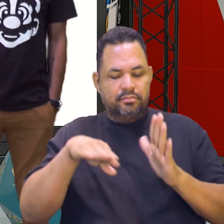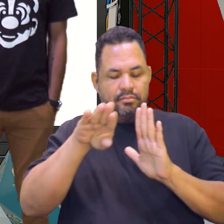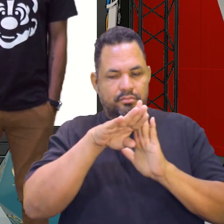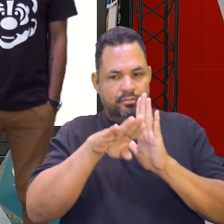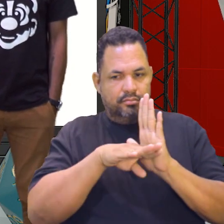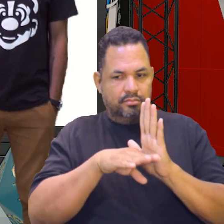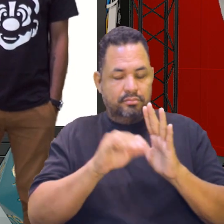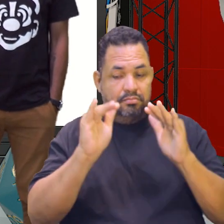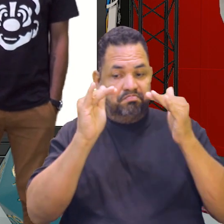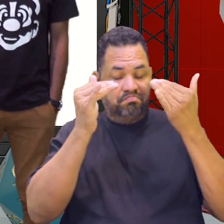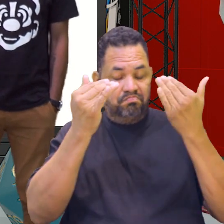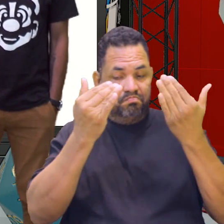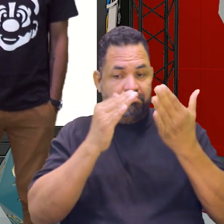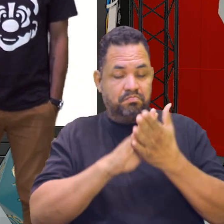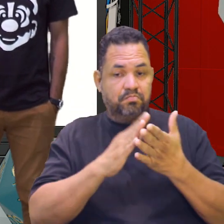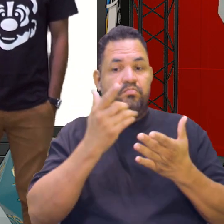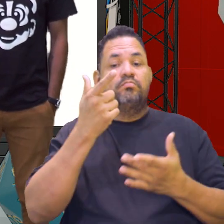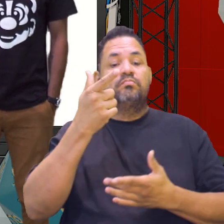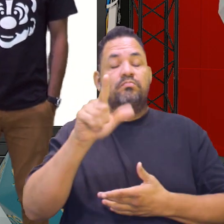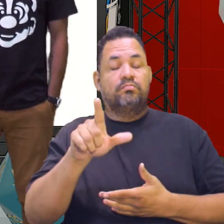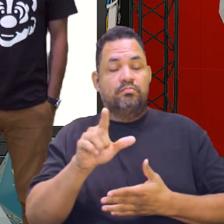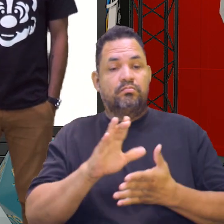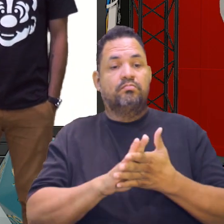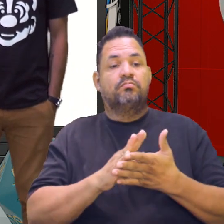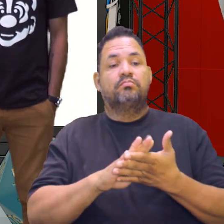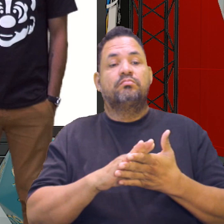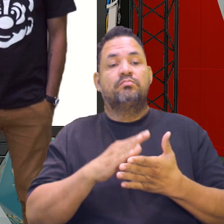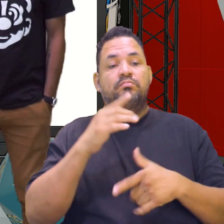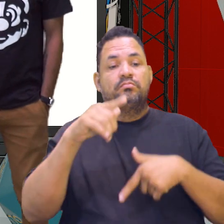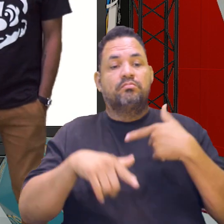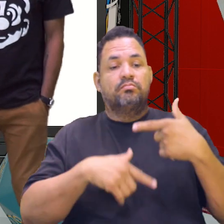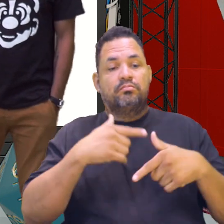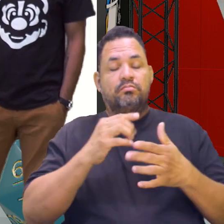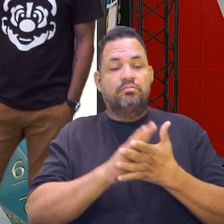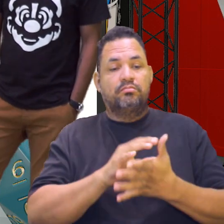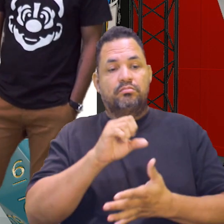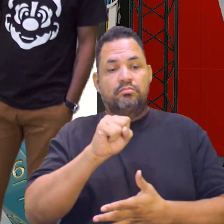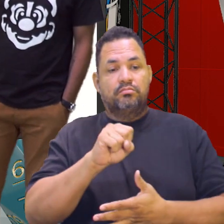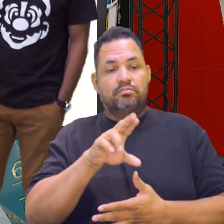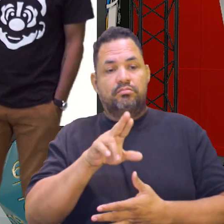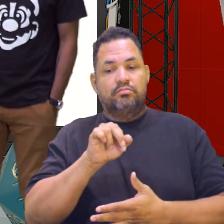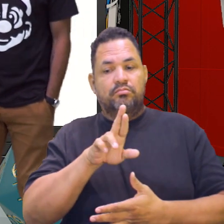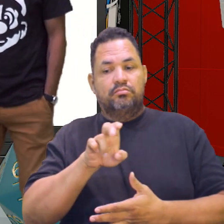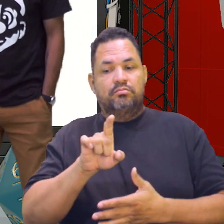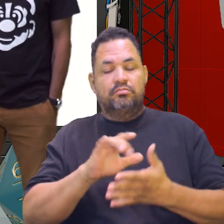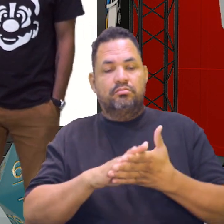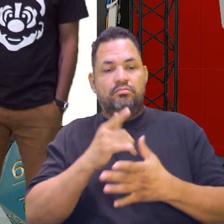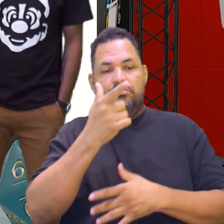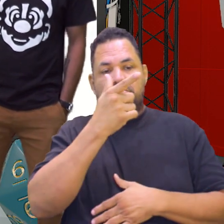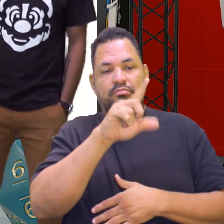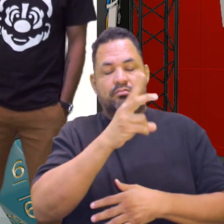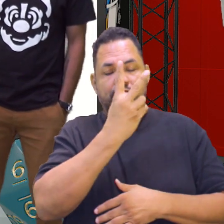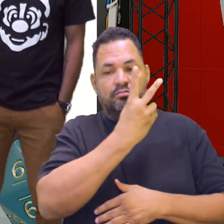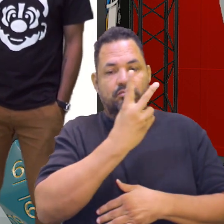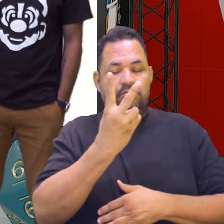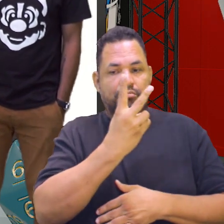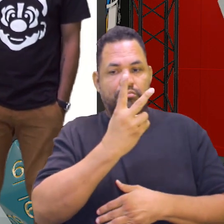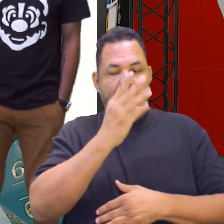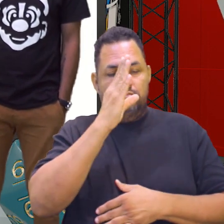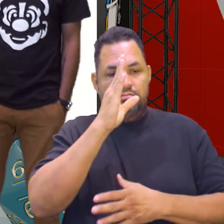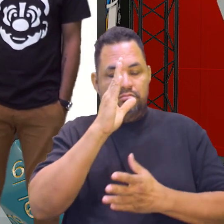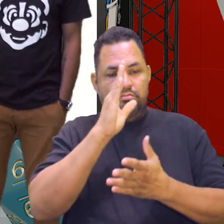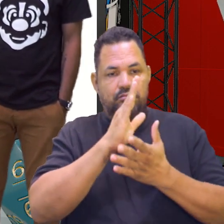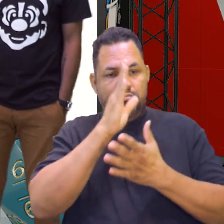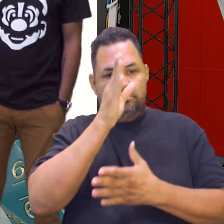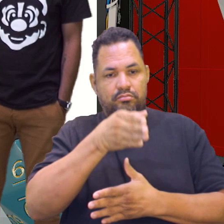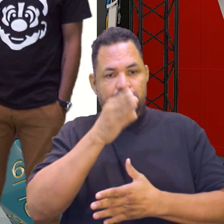gente precisa ficar atento, né? E, de novo, gente, trabalhar com regra de Sarri é top, é muito legal, é muito simples. Repete 2 colunas, por favor,